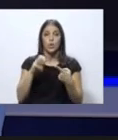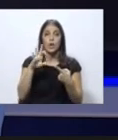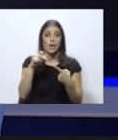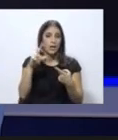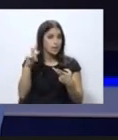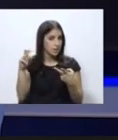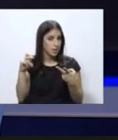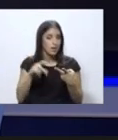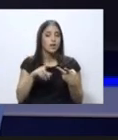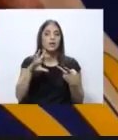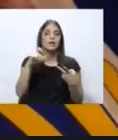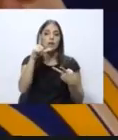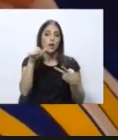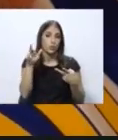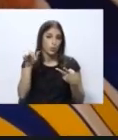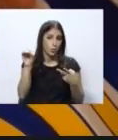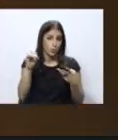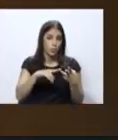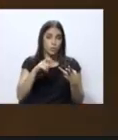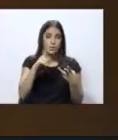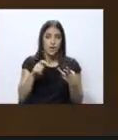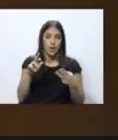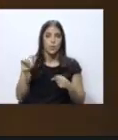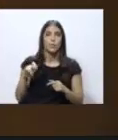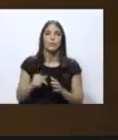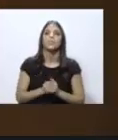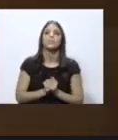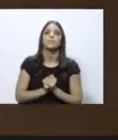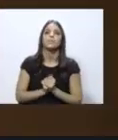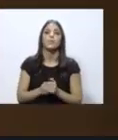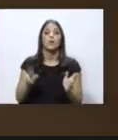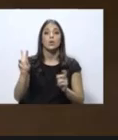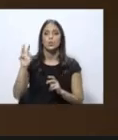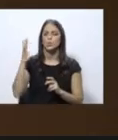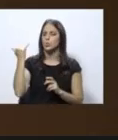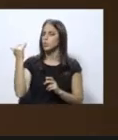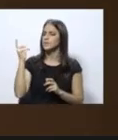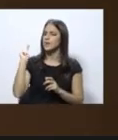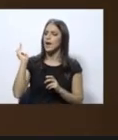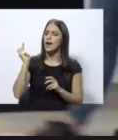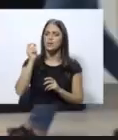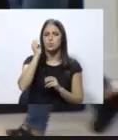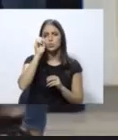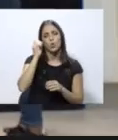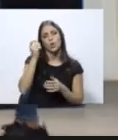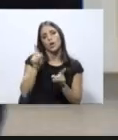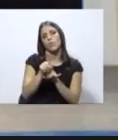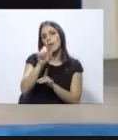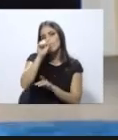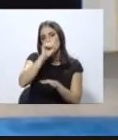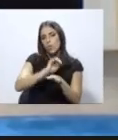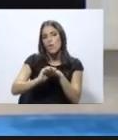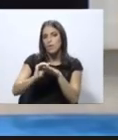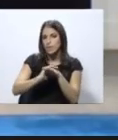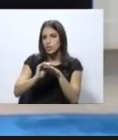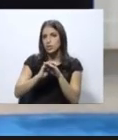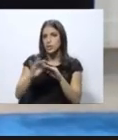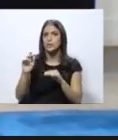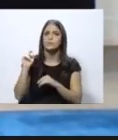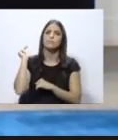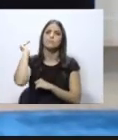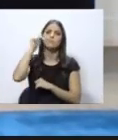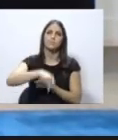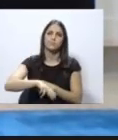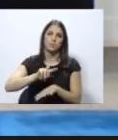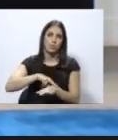Zairo. Depois de 12 anos ao serviço do Boa Vista, Rui Moura, Carraça no mundo do futebol, reforça o Futebol Clube